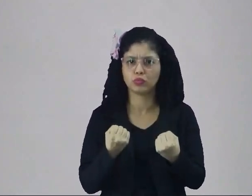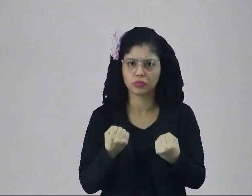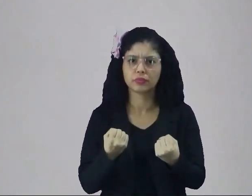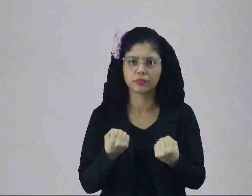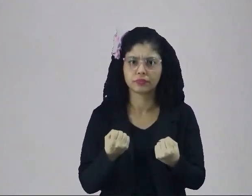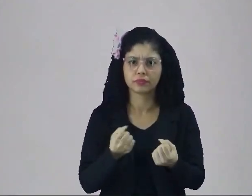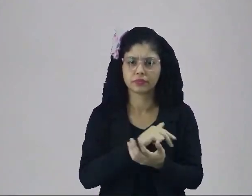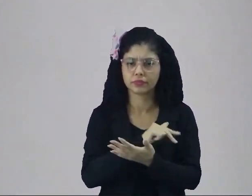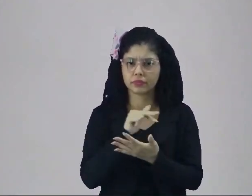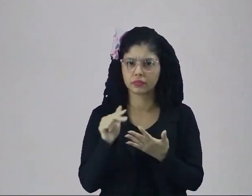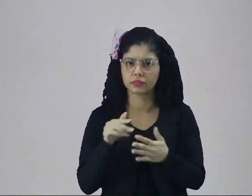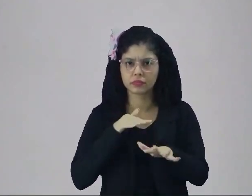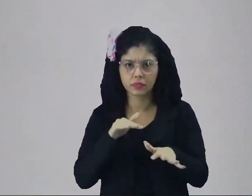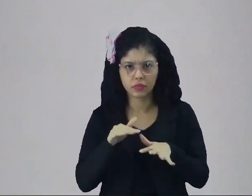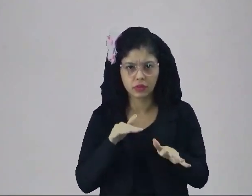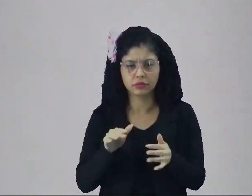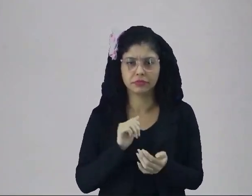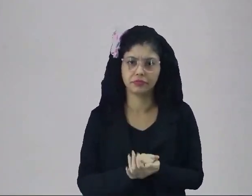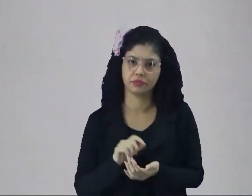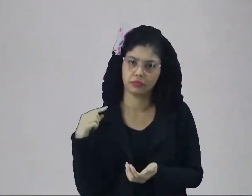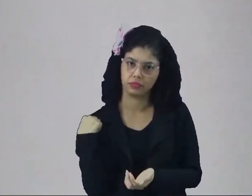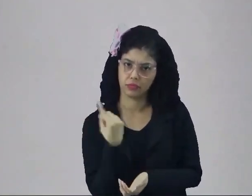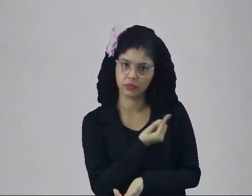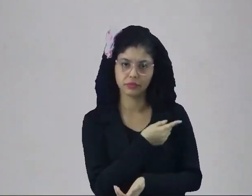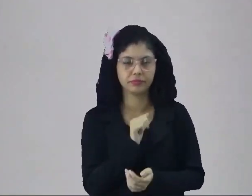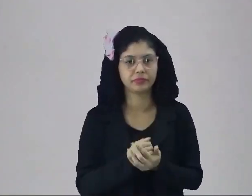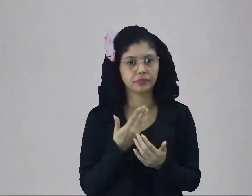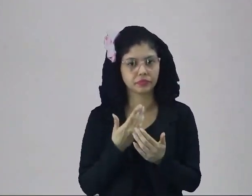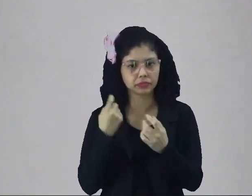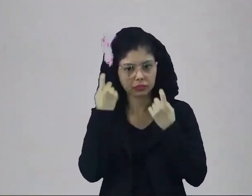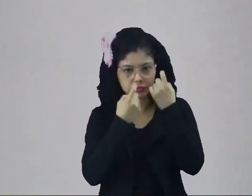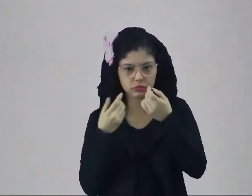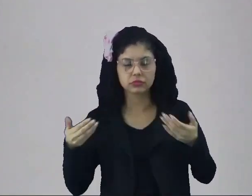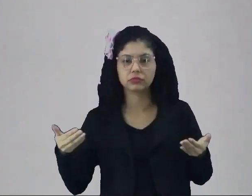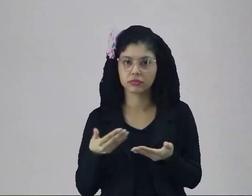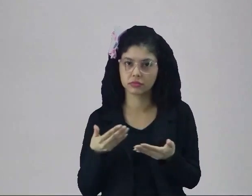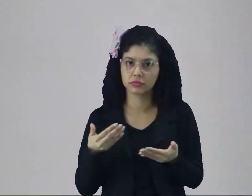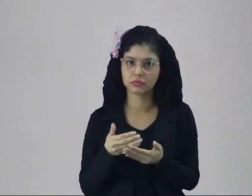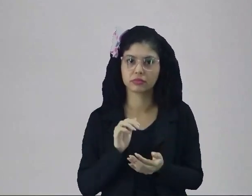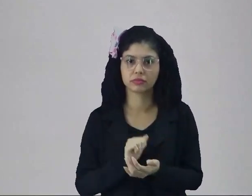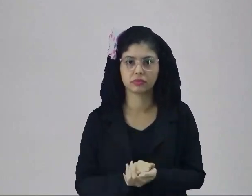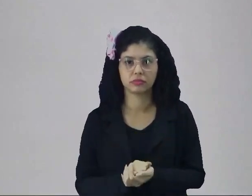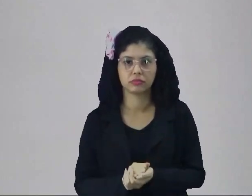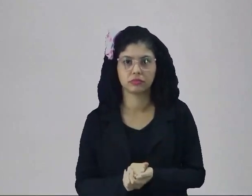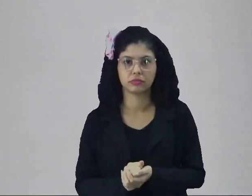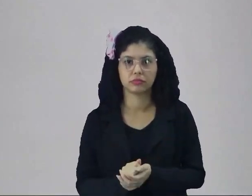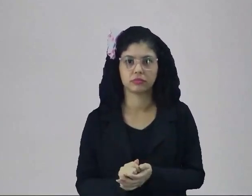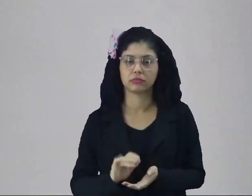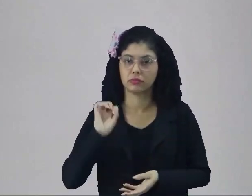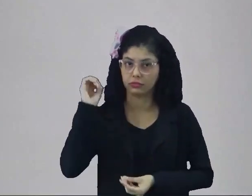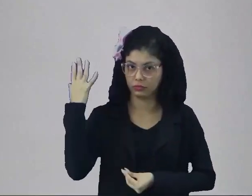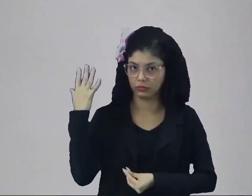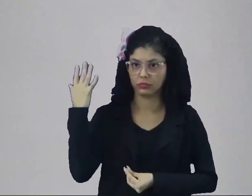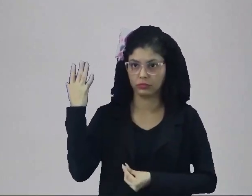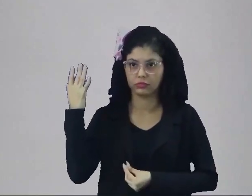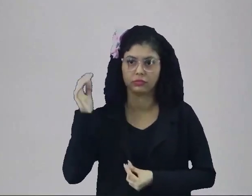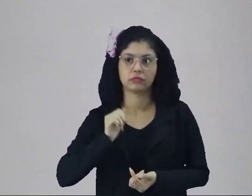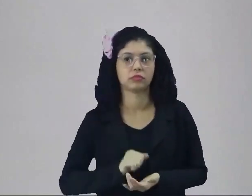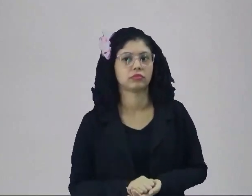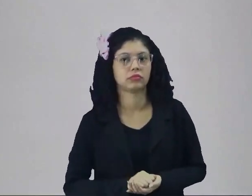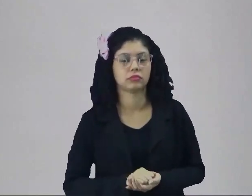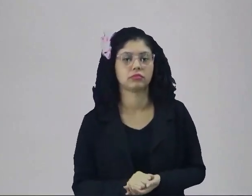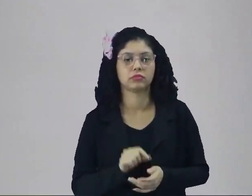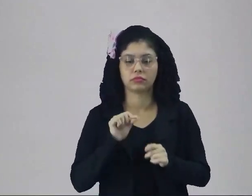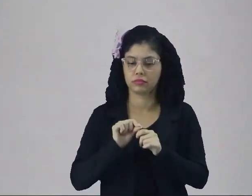realizar determinado movimento. Então nós vamos nos preocupar agora, a parte da dinâmica, com as causas